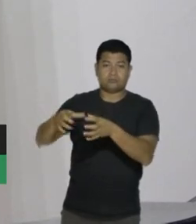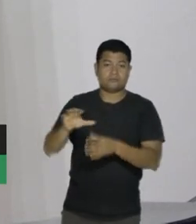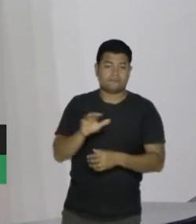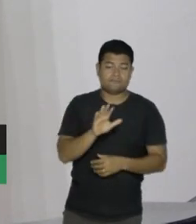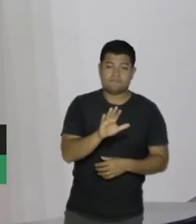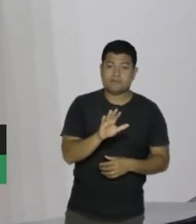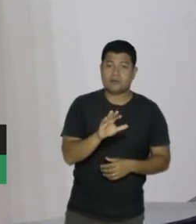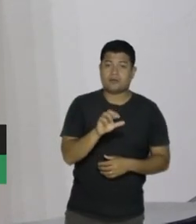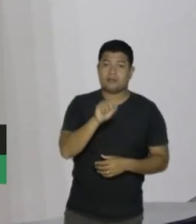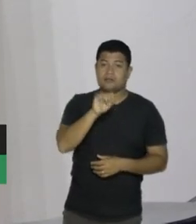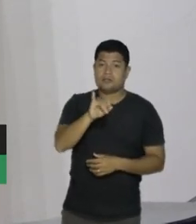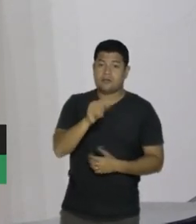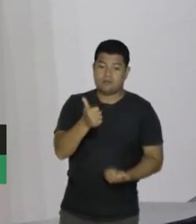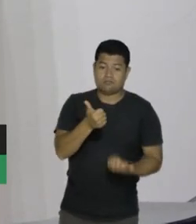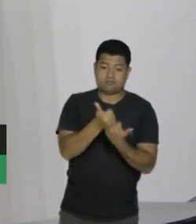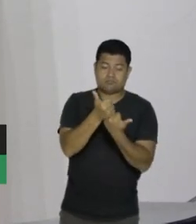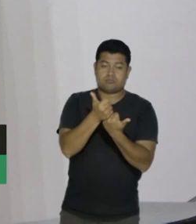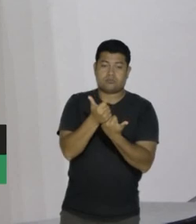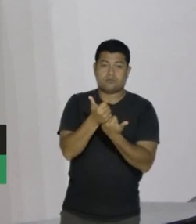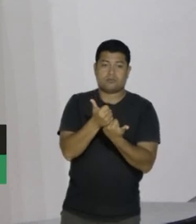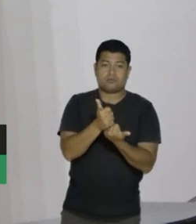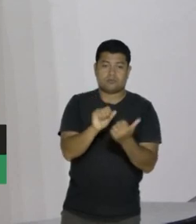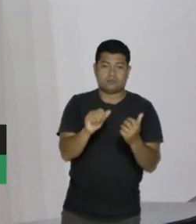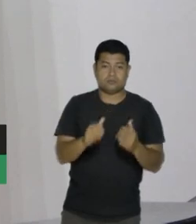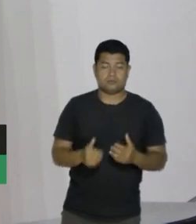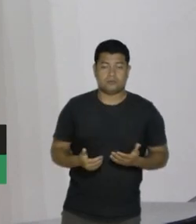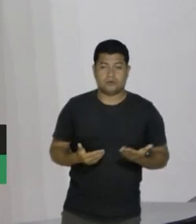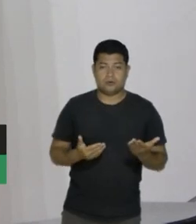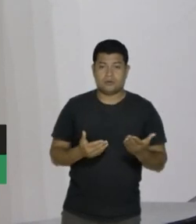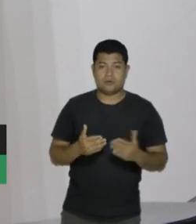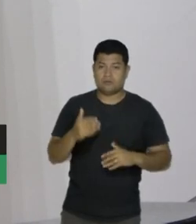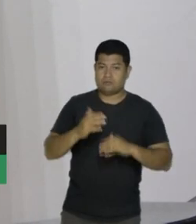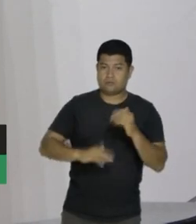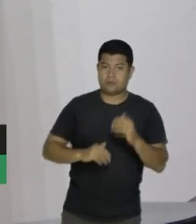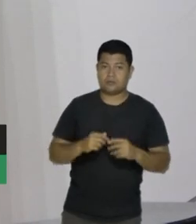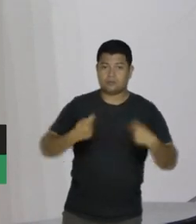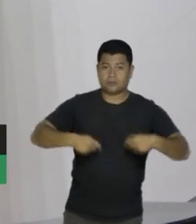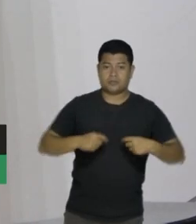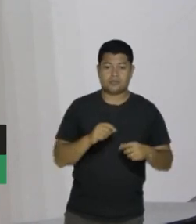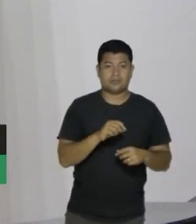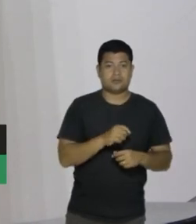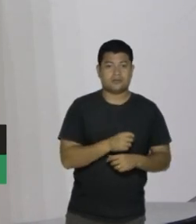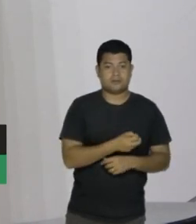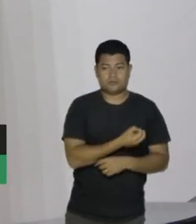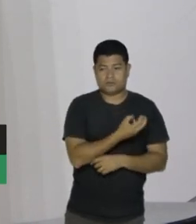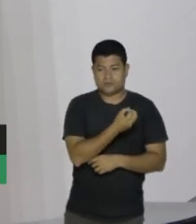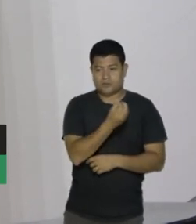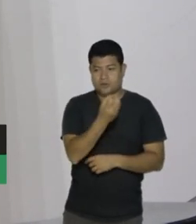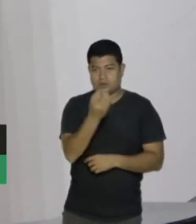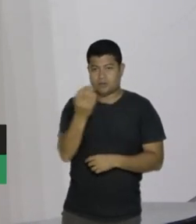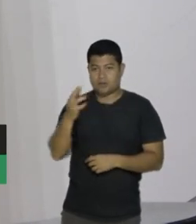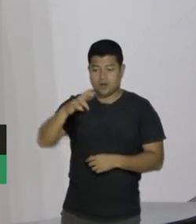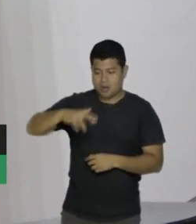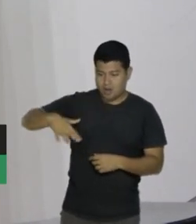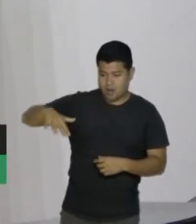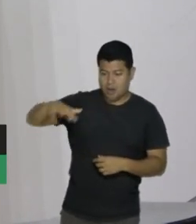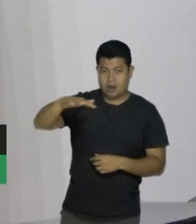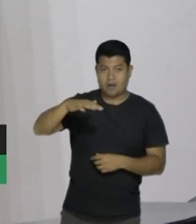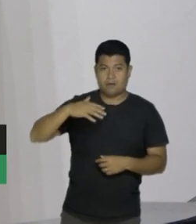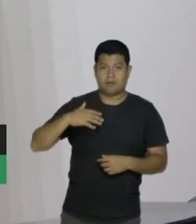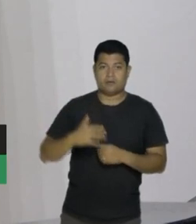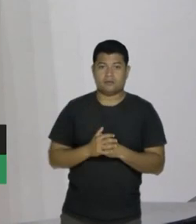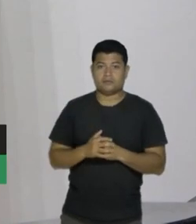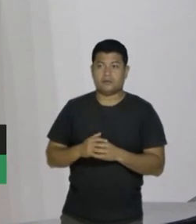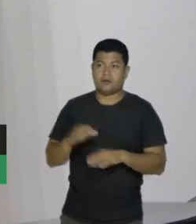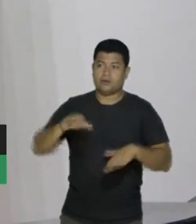dar apoio a uma operação policial o policial precisa se deslocar de uma região do estado atravessar